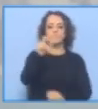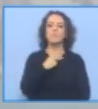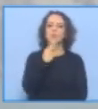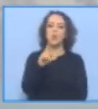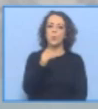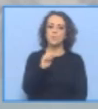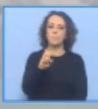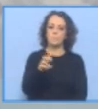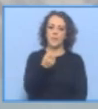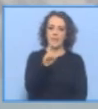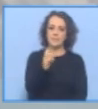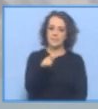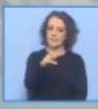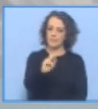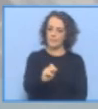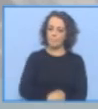Luís Miguel Sintra.